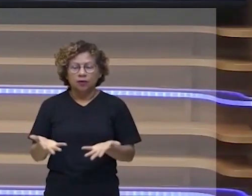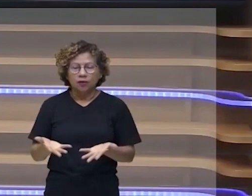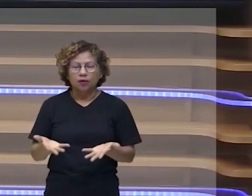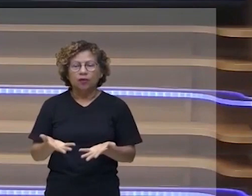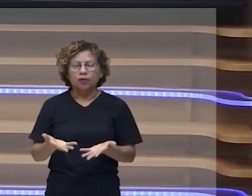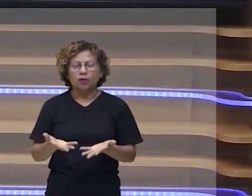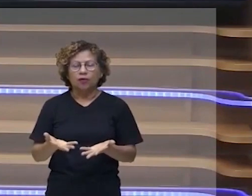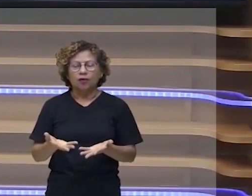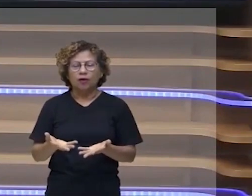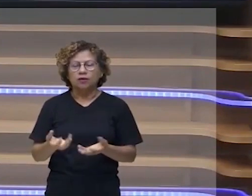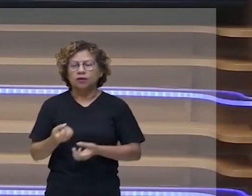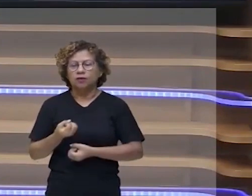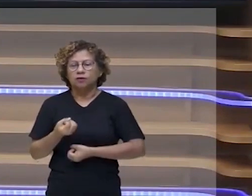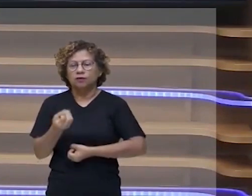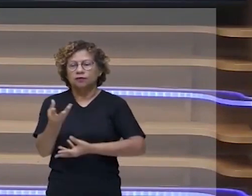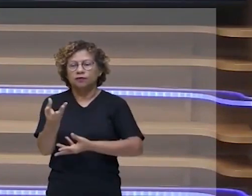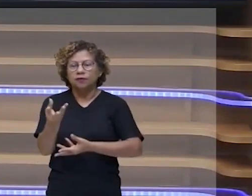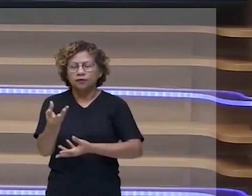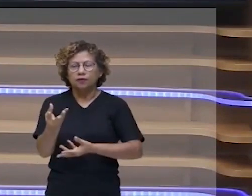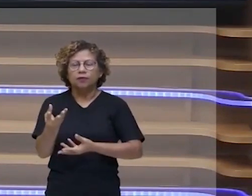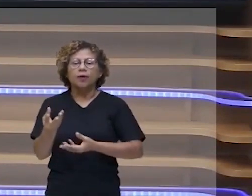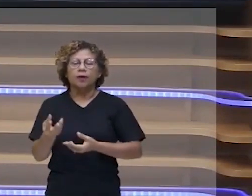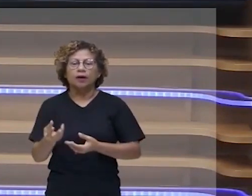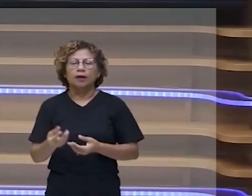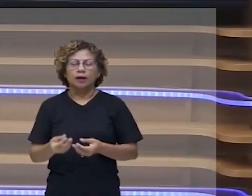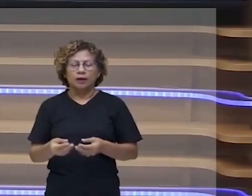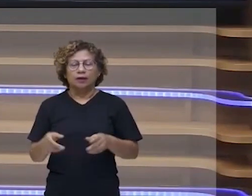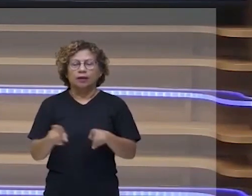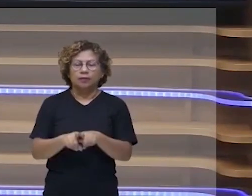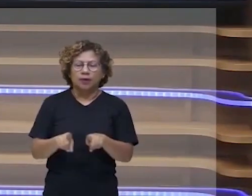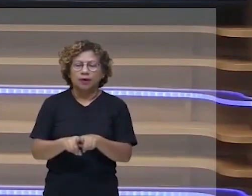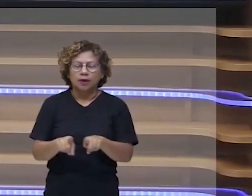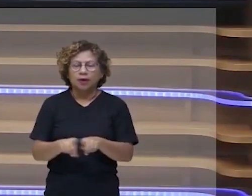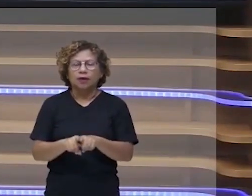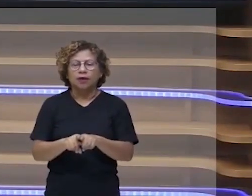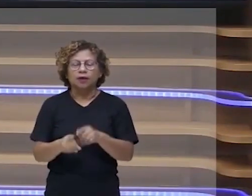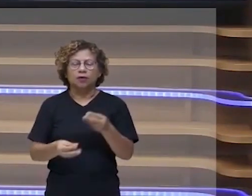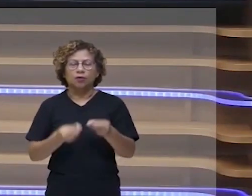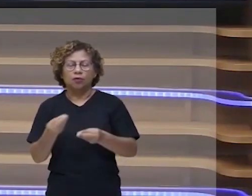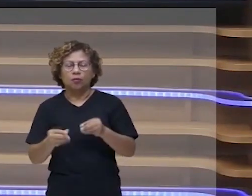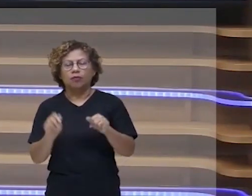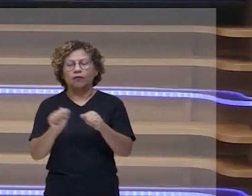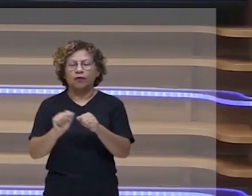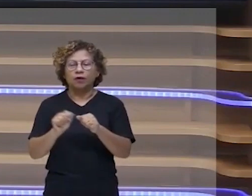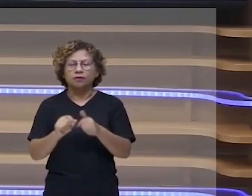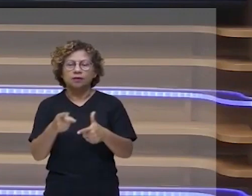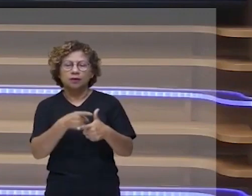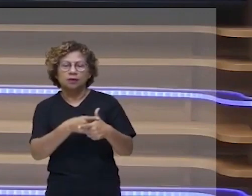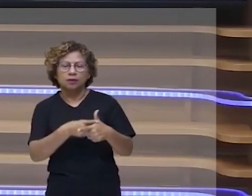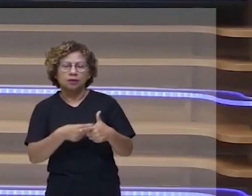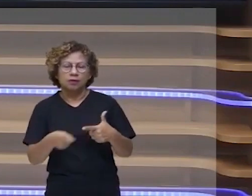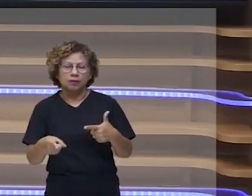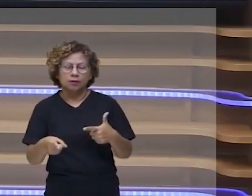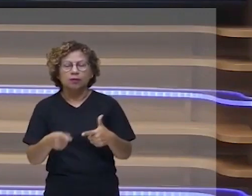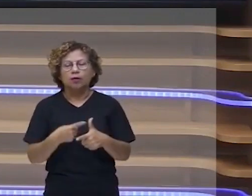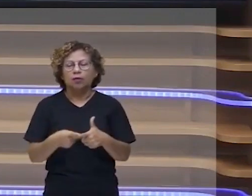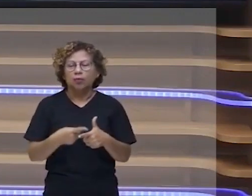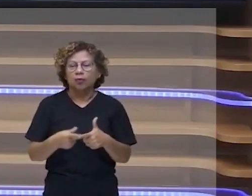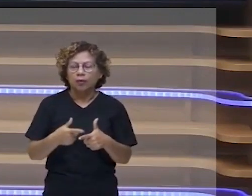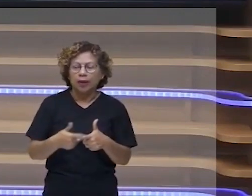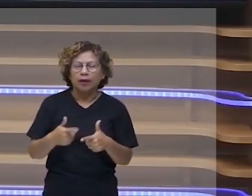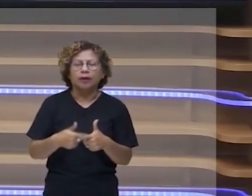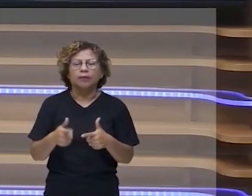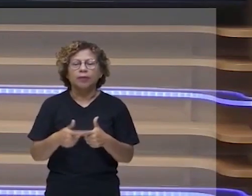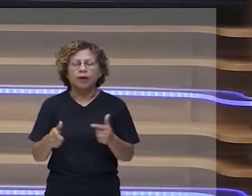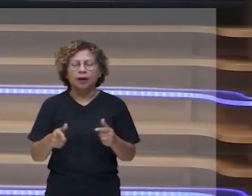essas informações, o algoritmo da resolução e também, principalmente, as situações-problemas, que são sempre importantes, não só para o conteúdo da